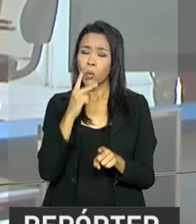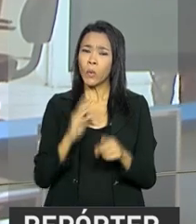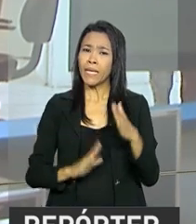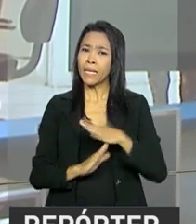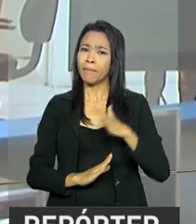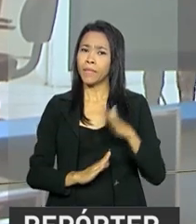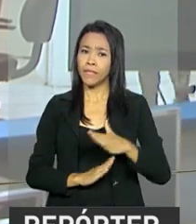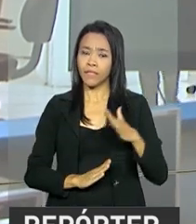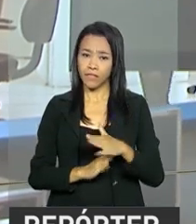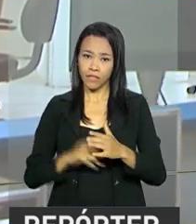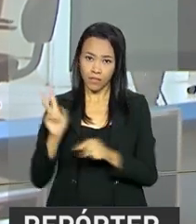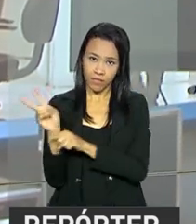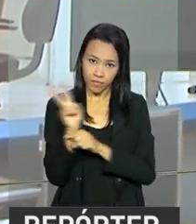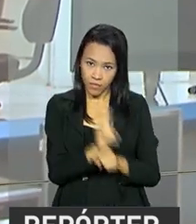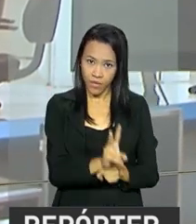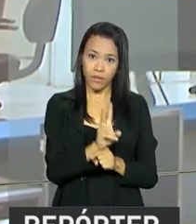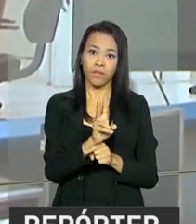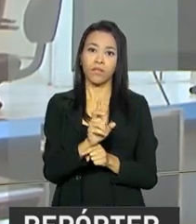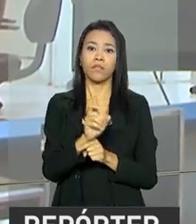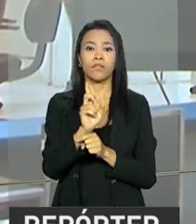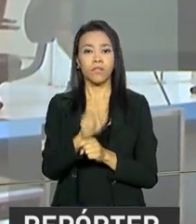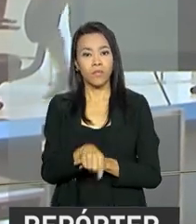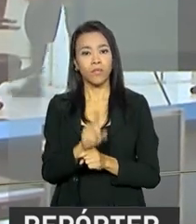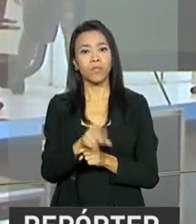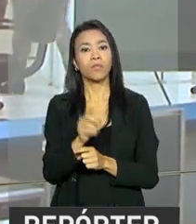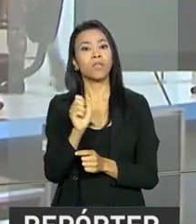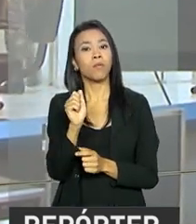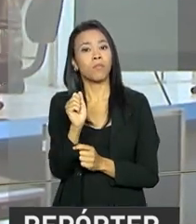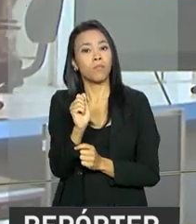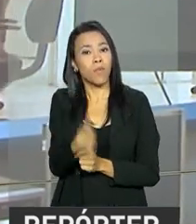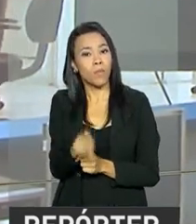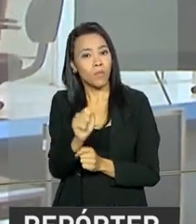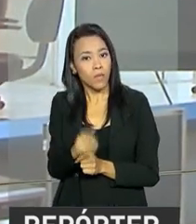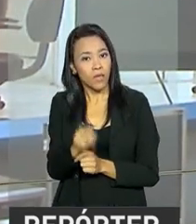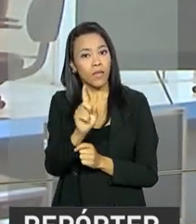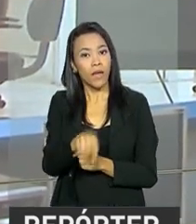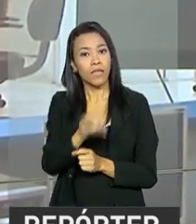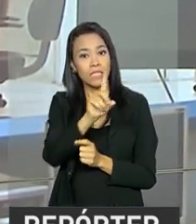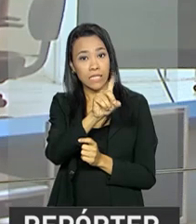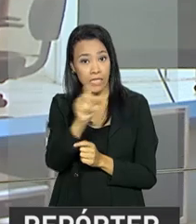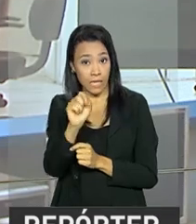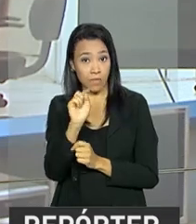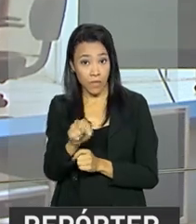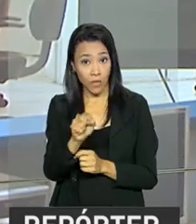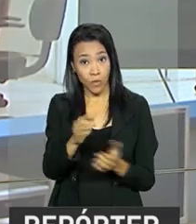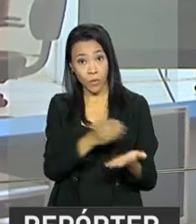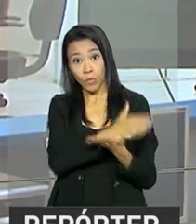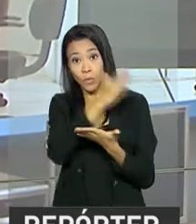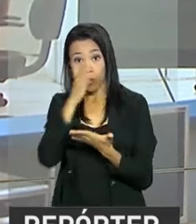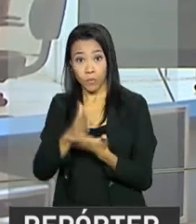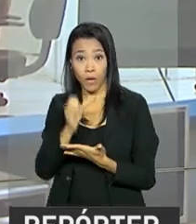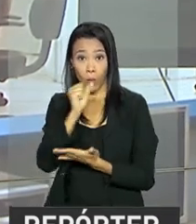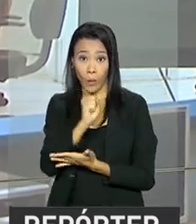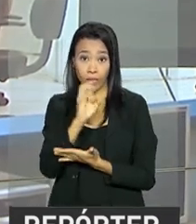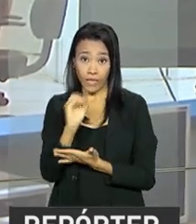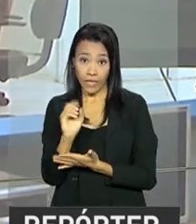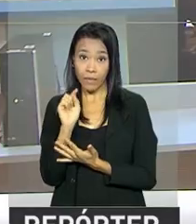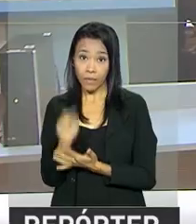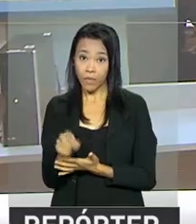financiamento do sistema brasileiro de poupança e empréstimo de R 100.000 para r